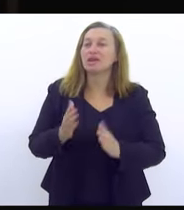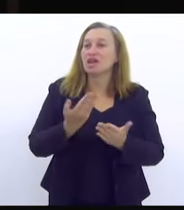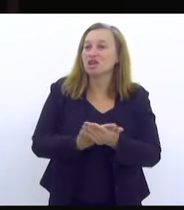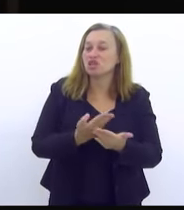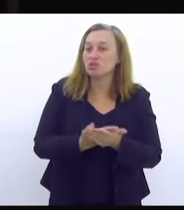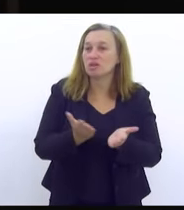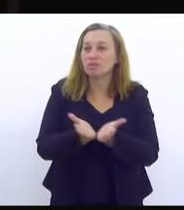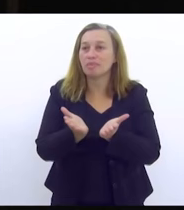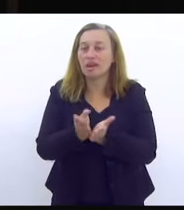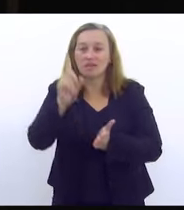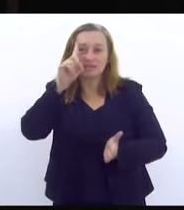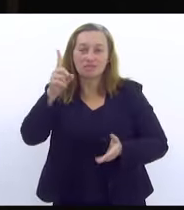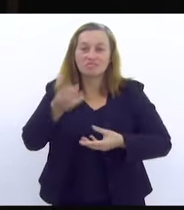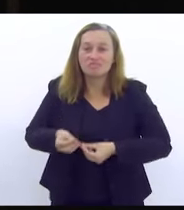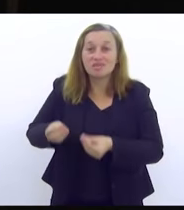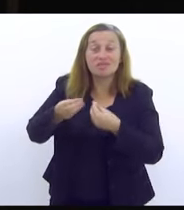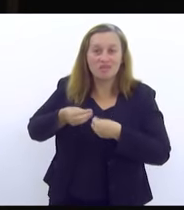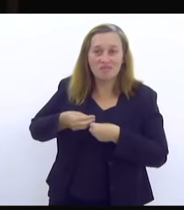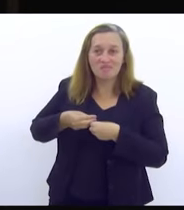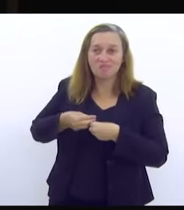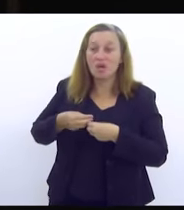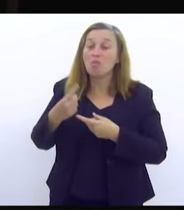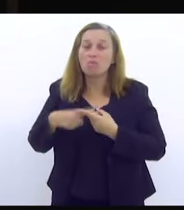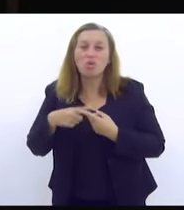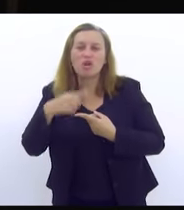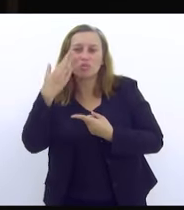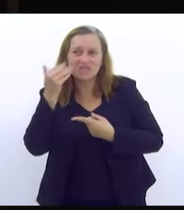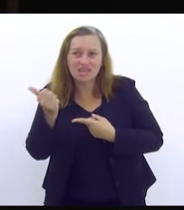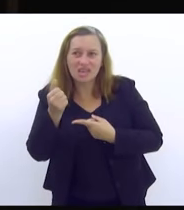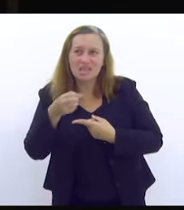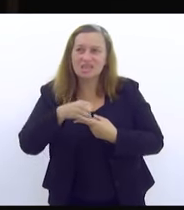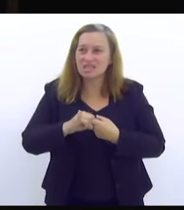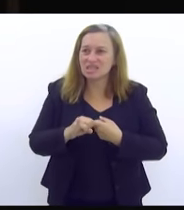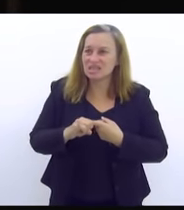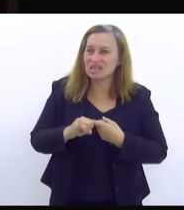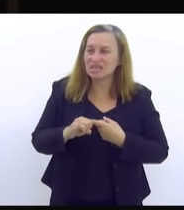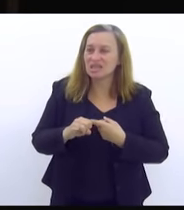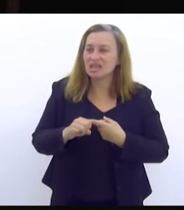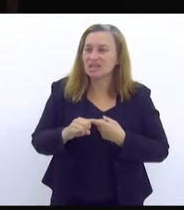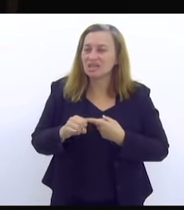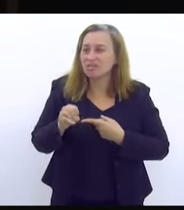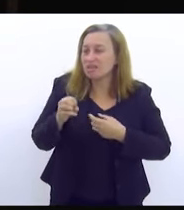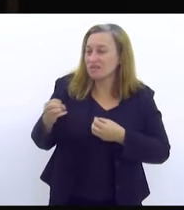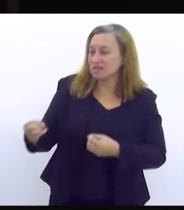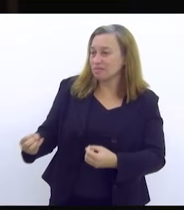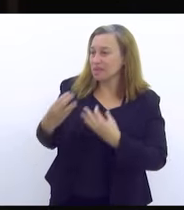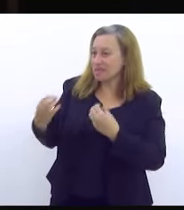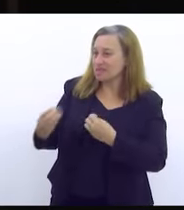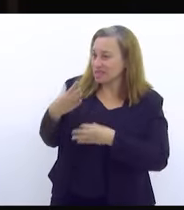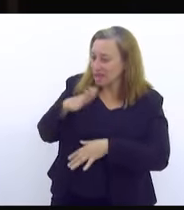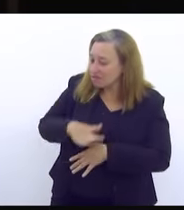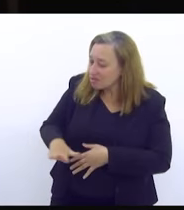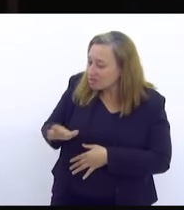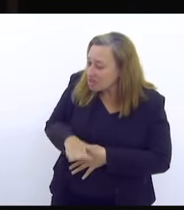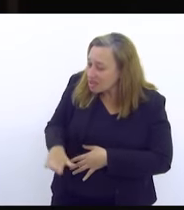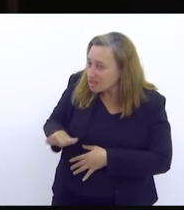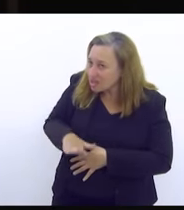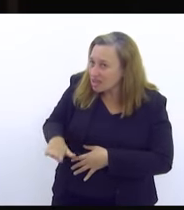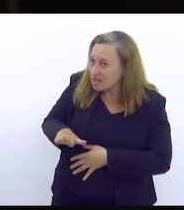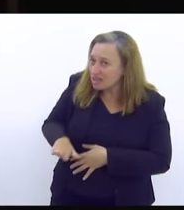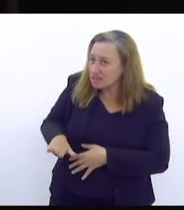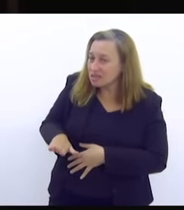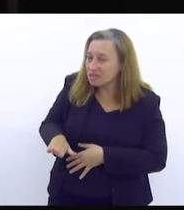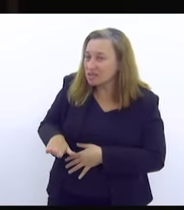me proporcionou isso. Porque eu sei que se não fosse aquela semente plantada lá na minha